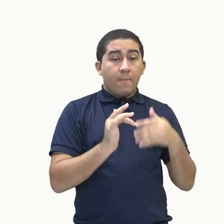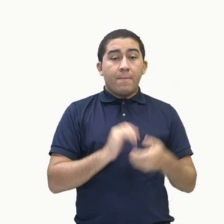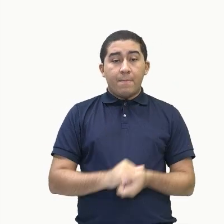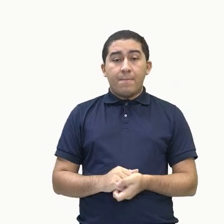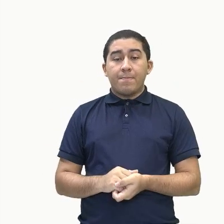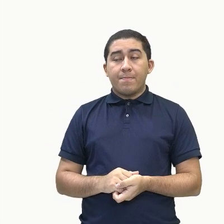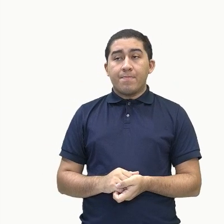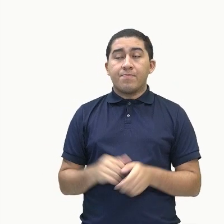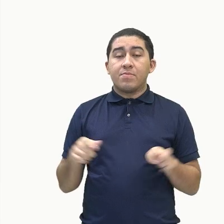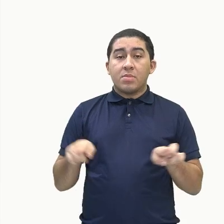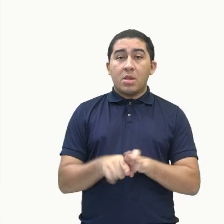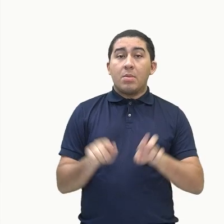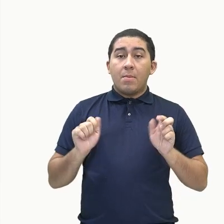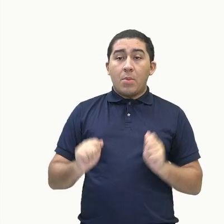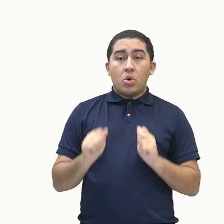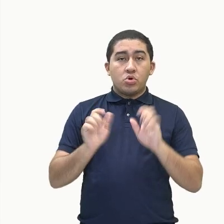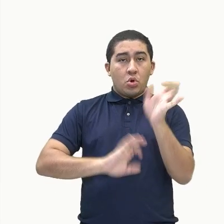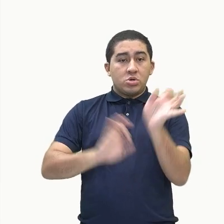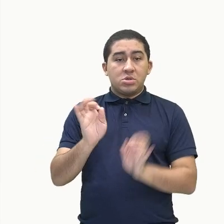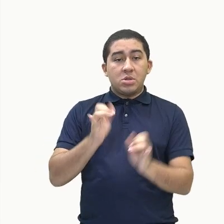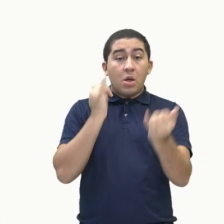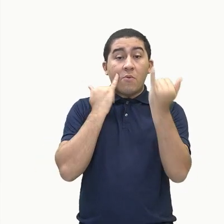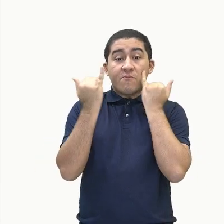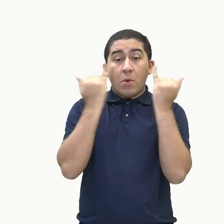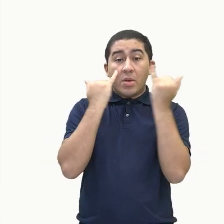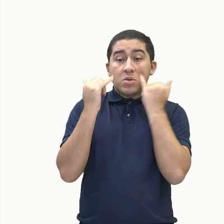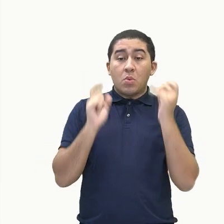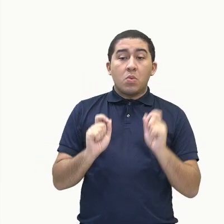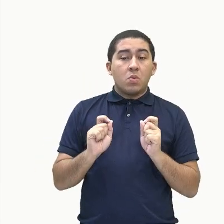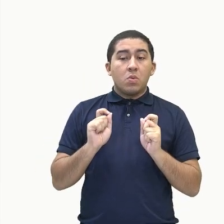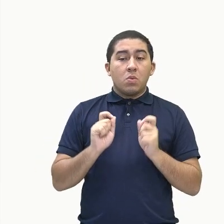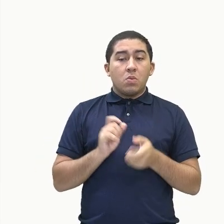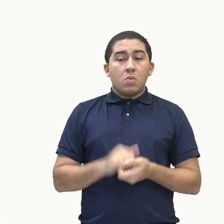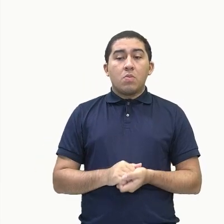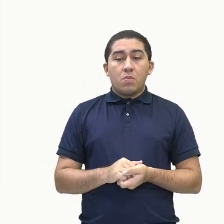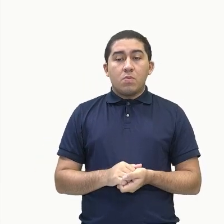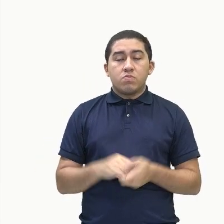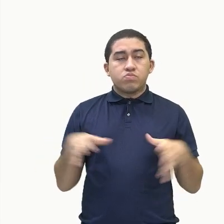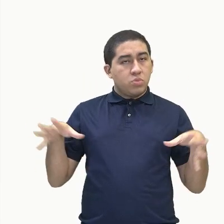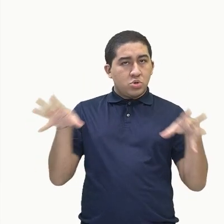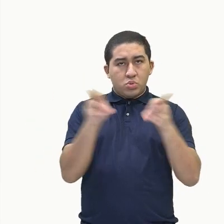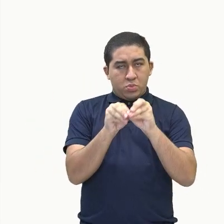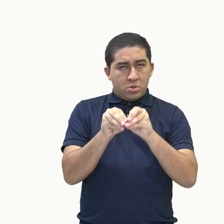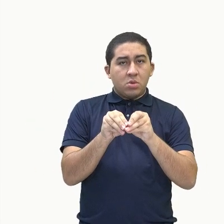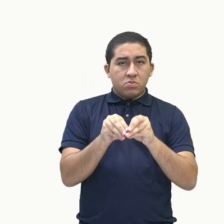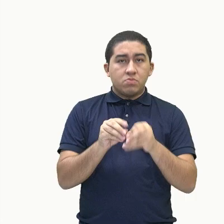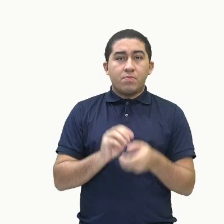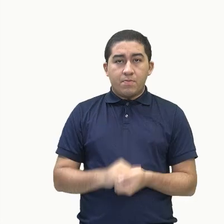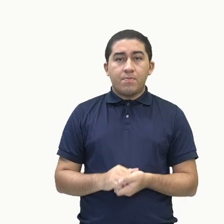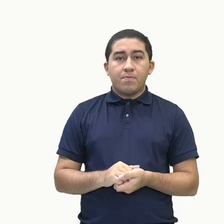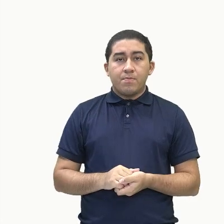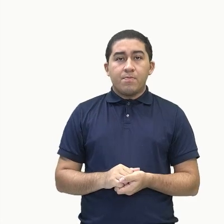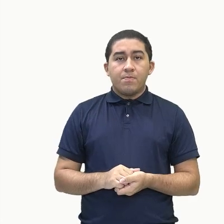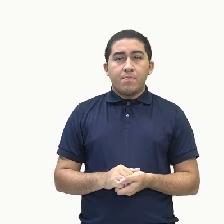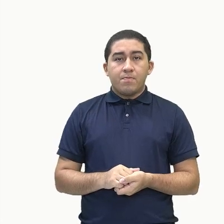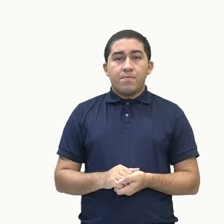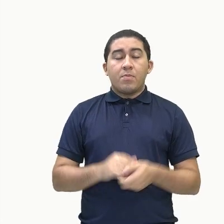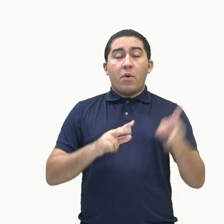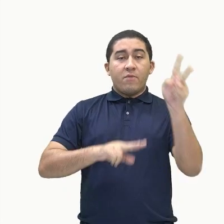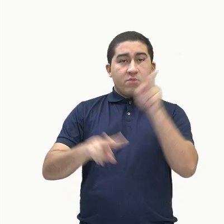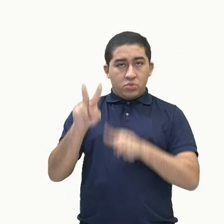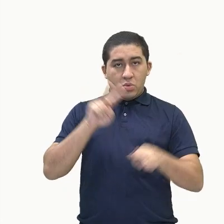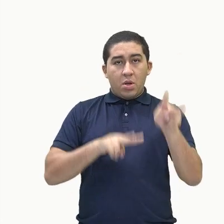vai organizar as informações de forma sucinta, de forma resumida, de forma